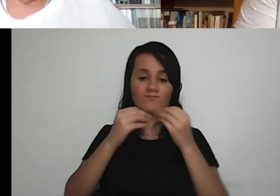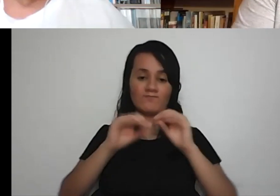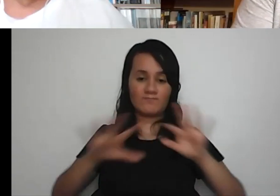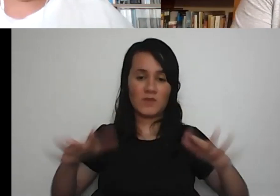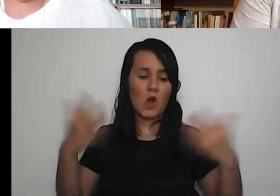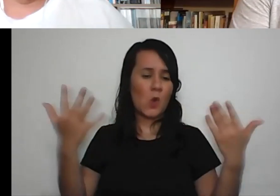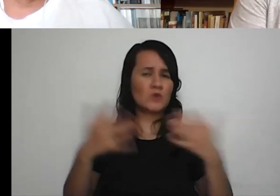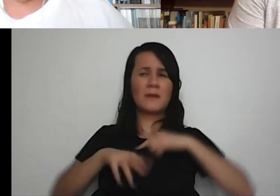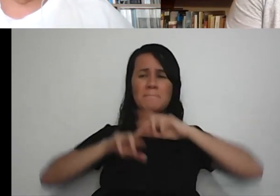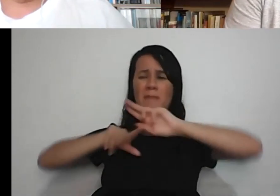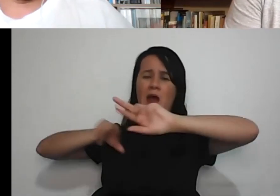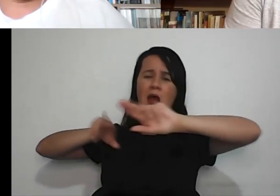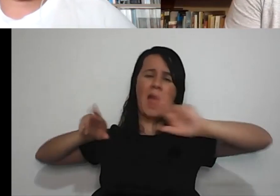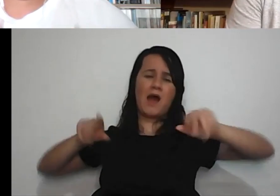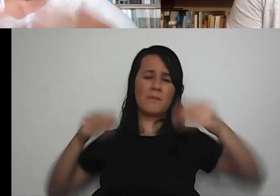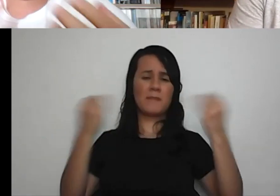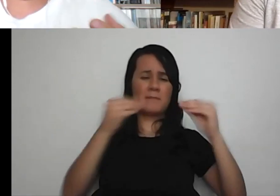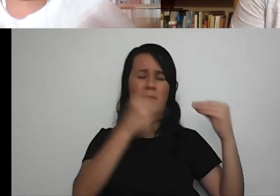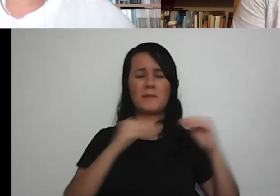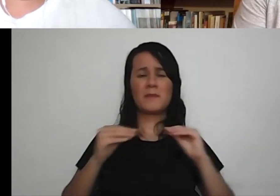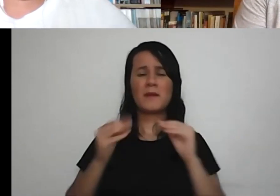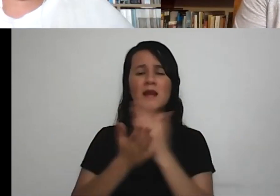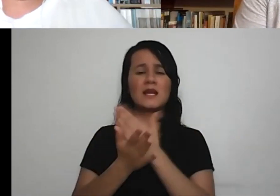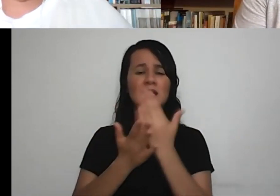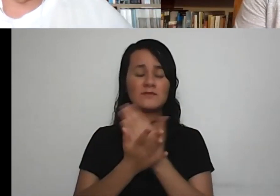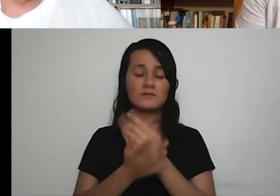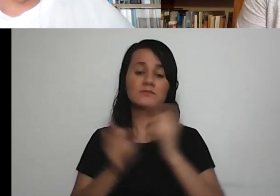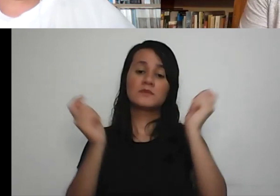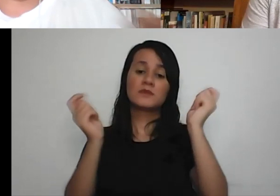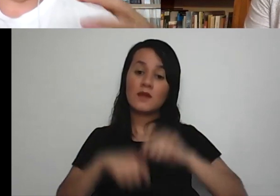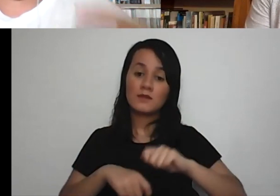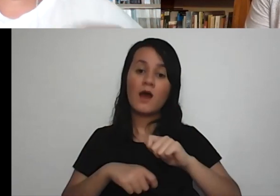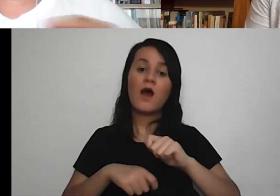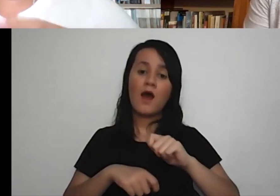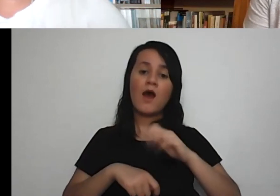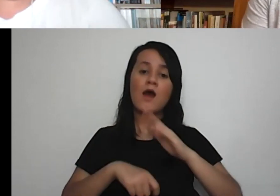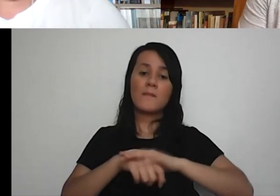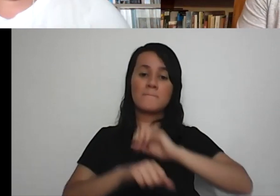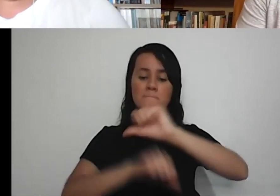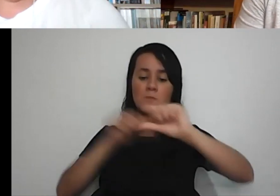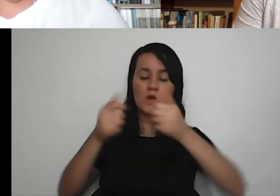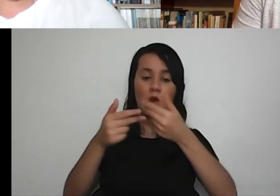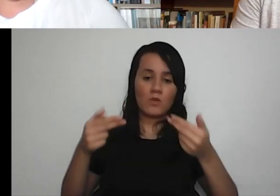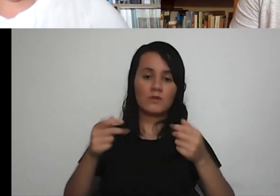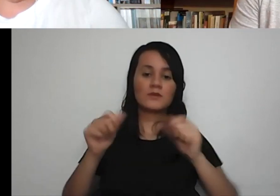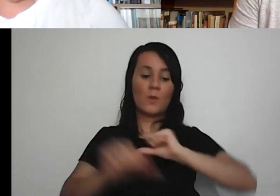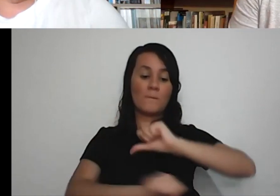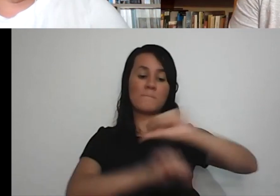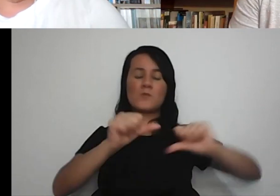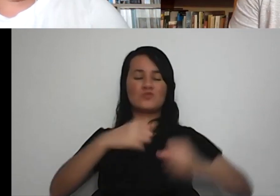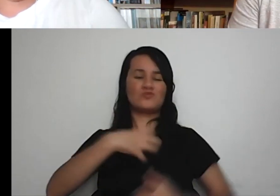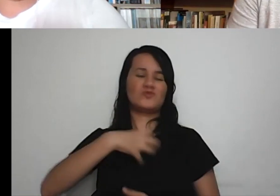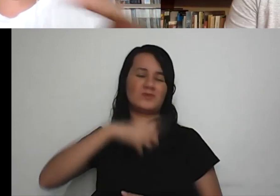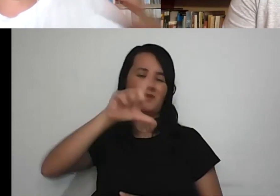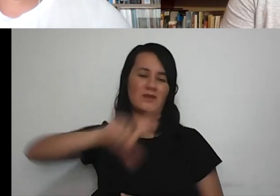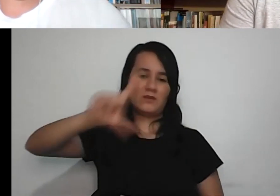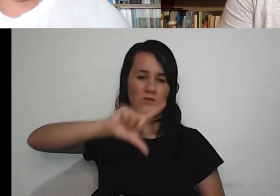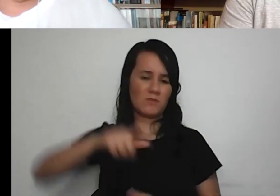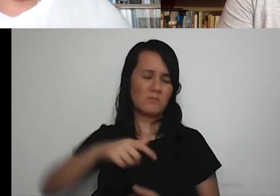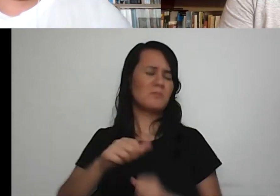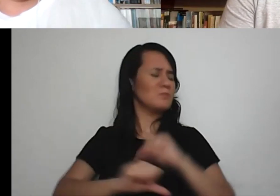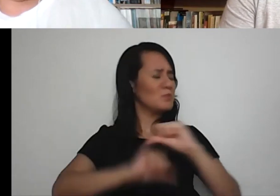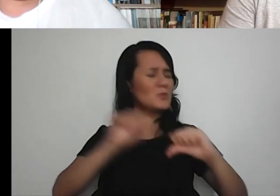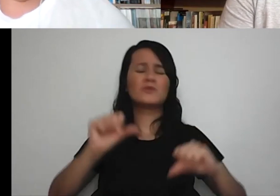muitos editores lançando e tem a possibilidade da autoedição. Isso muda demais o cenário da literatura, né? Muda